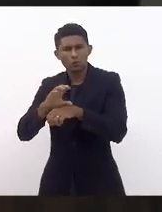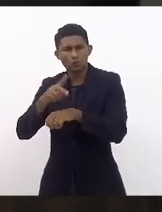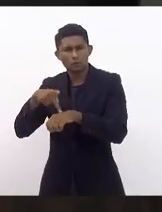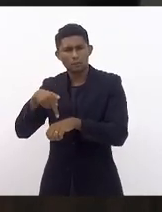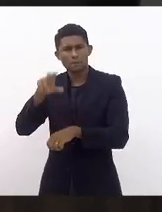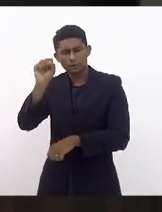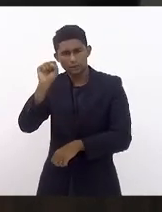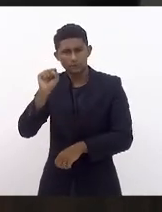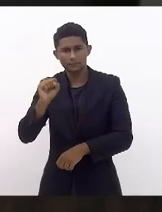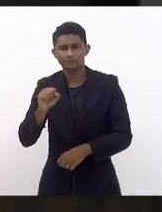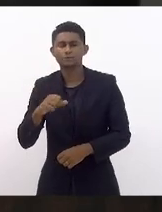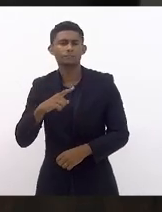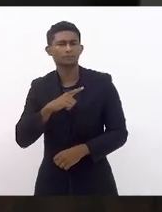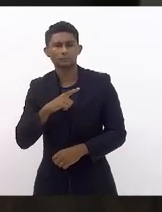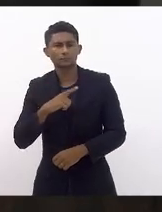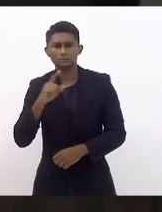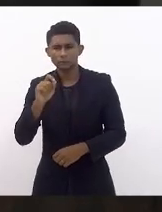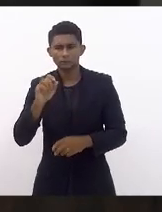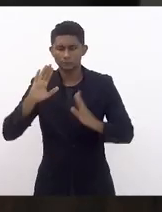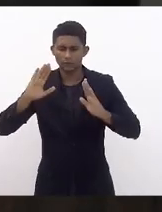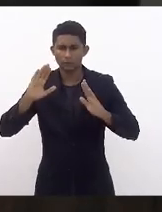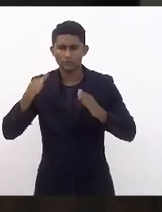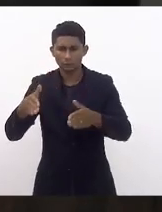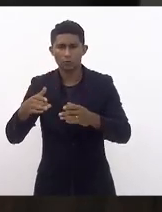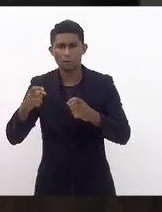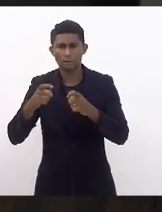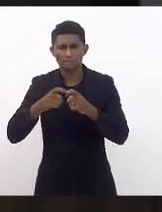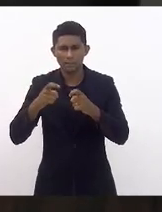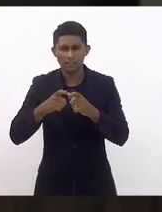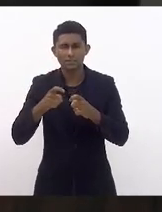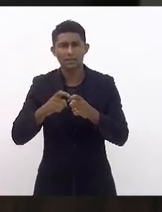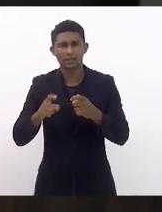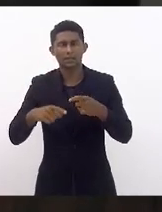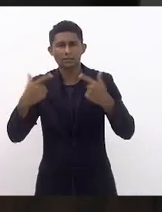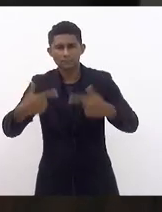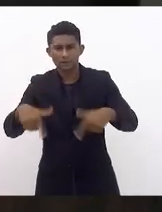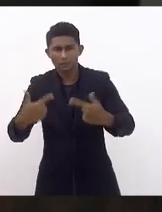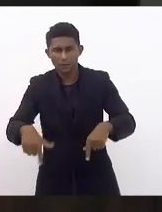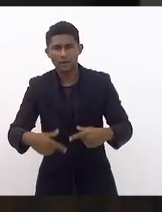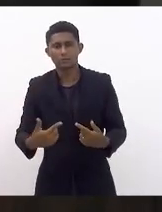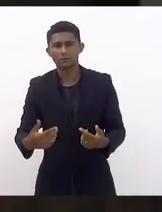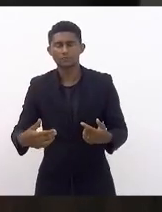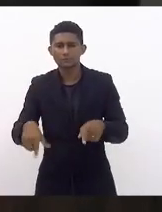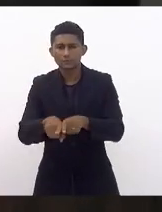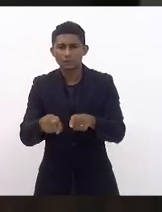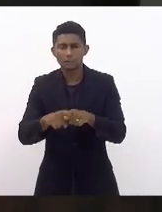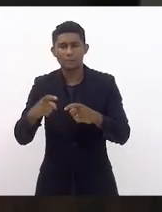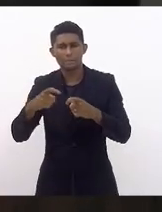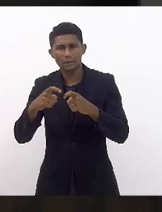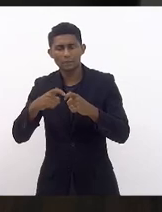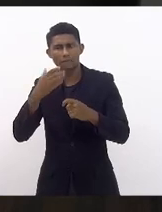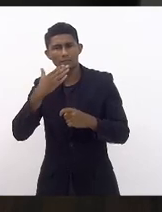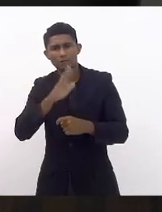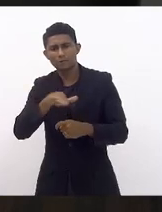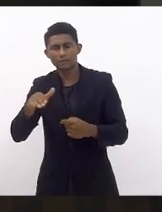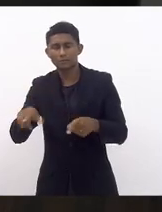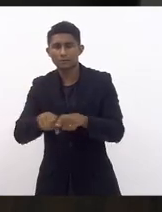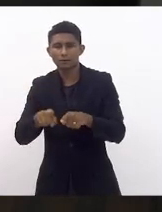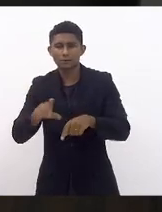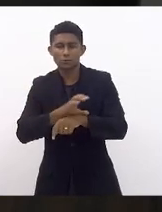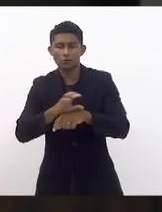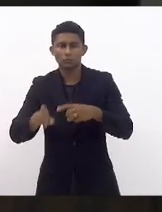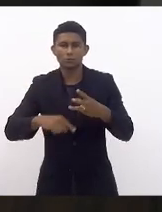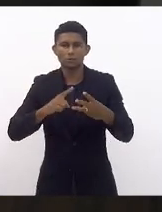pós-graduação estão a especialização em medicina legal, medicina do trabalho, pediatria e o curso da ADESG, Associação